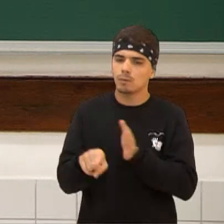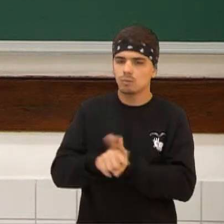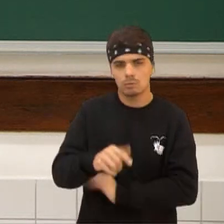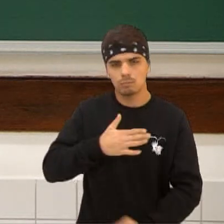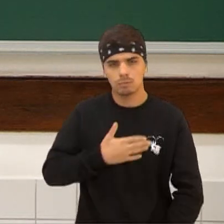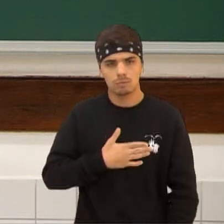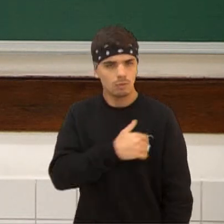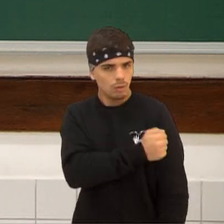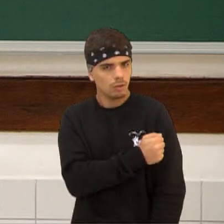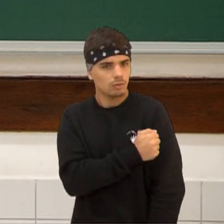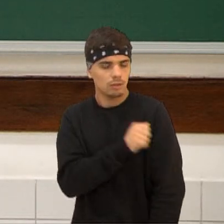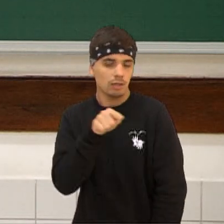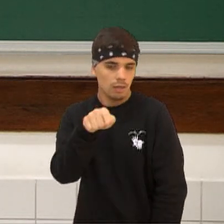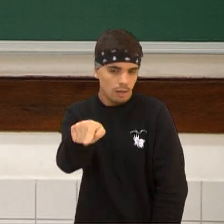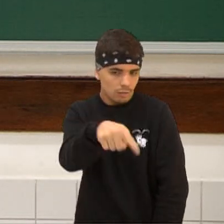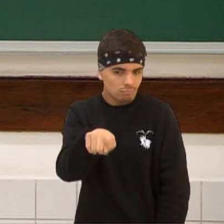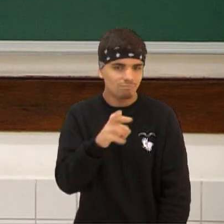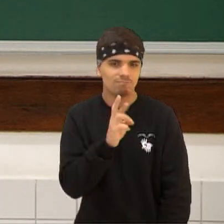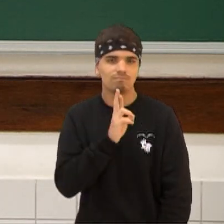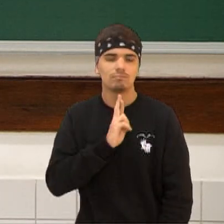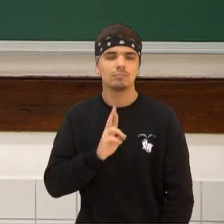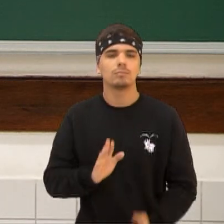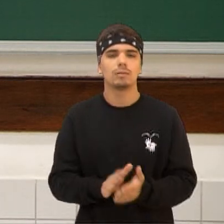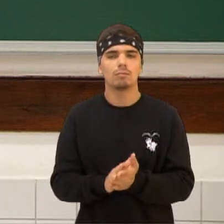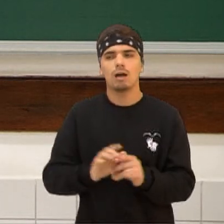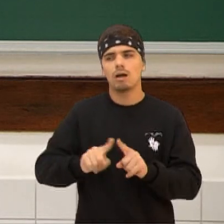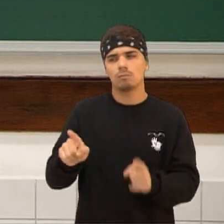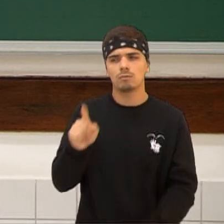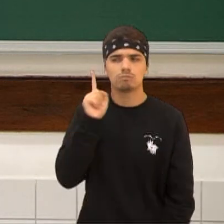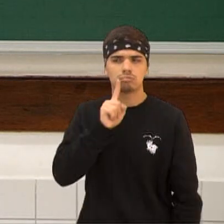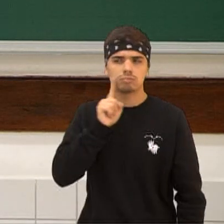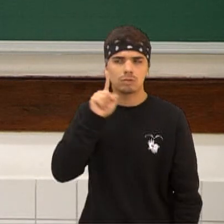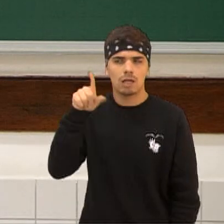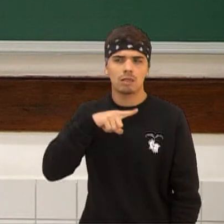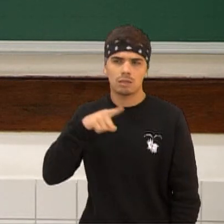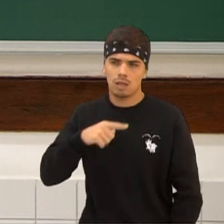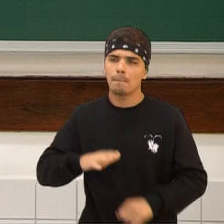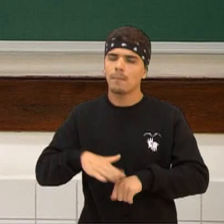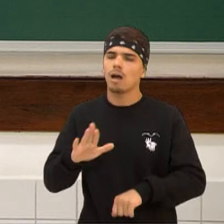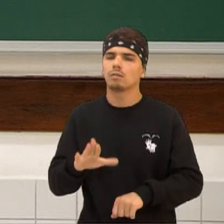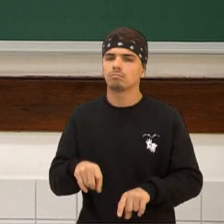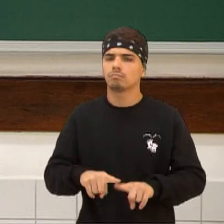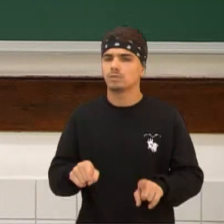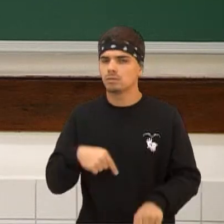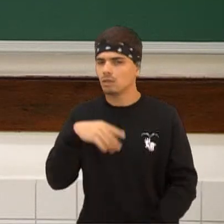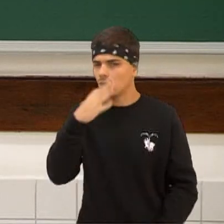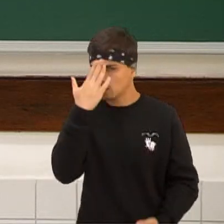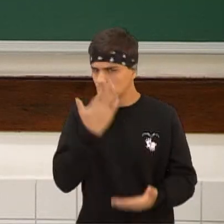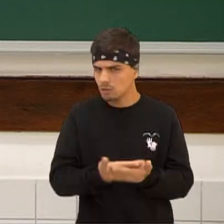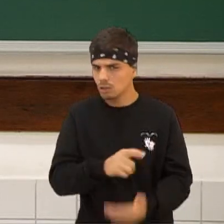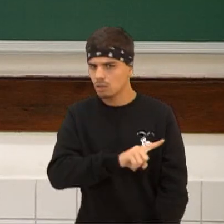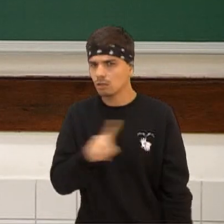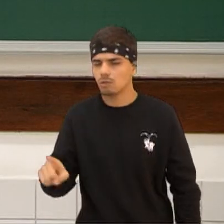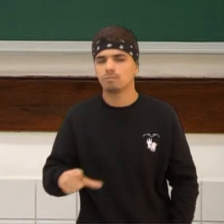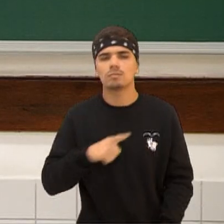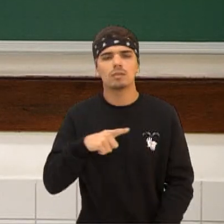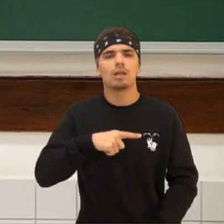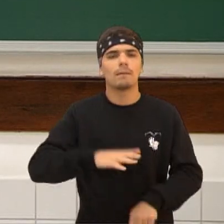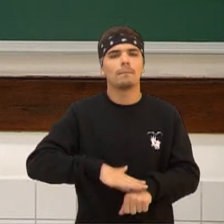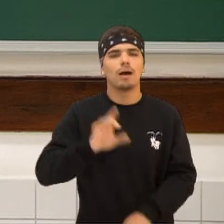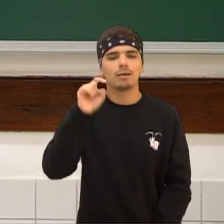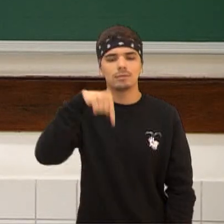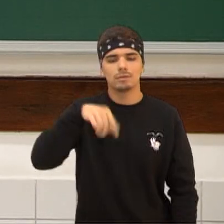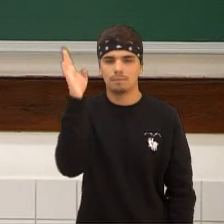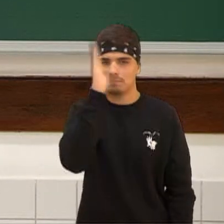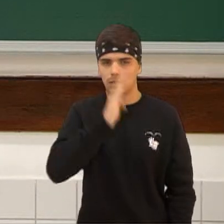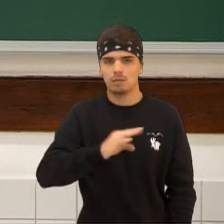meus alunos e eles me respondem: ah, professora, nos Estados Unidos tem muito mais negros que no Brasil. Vocês acreditam que não? Tem muito mais negros